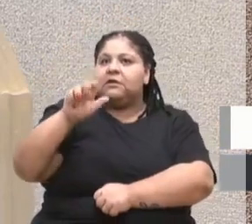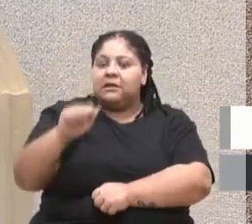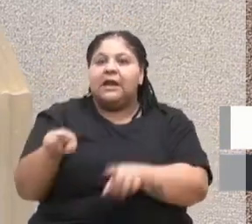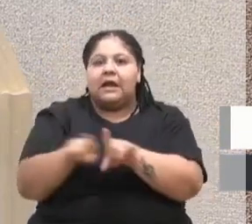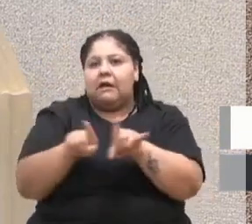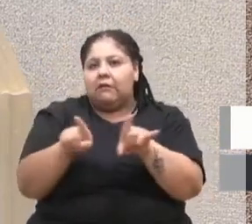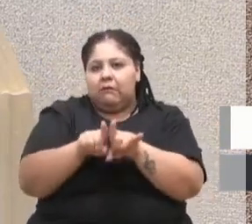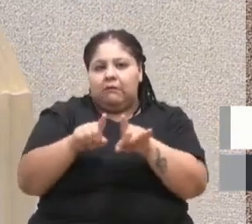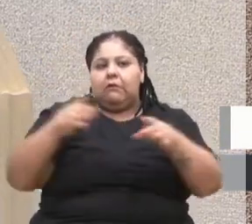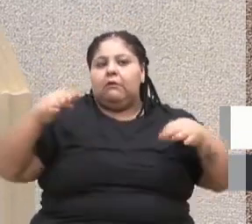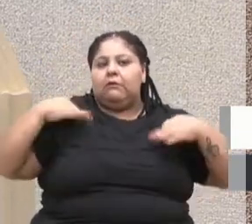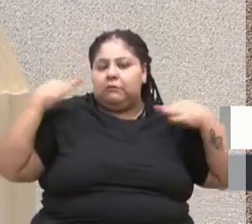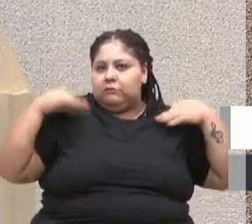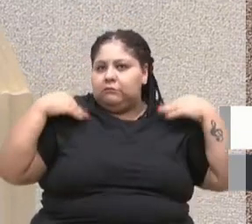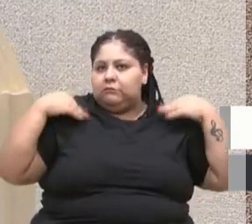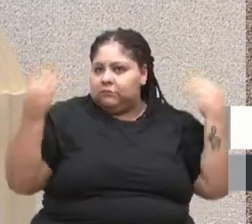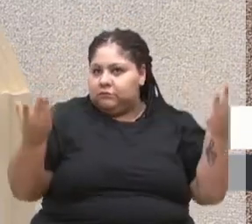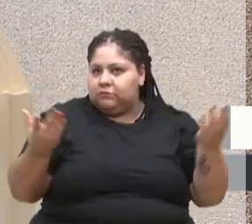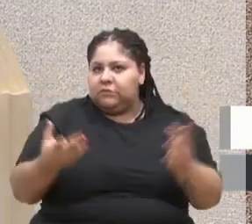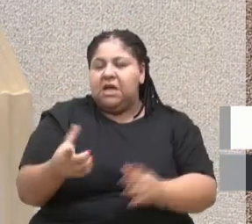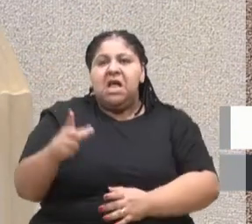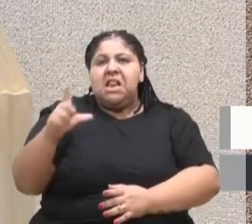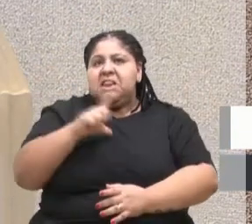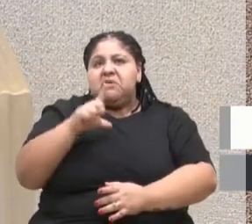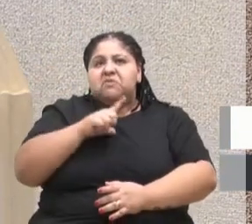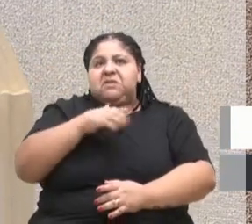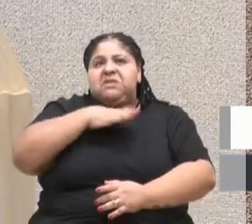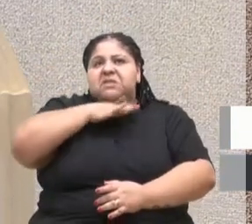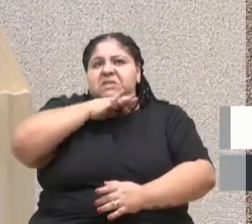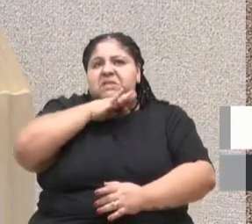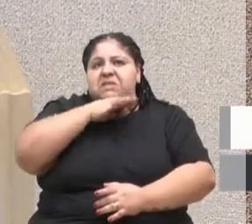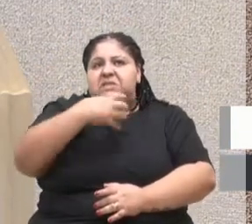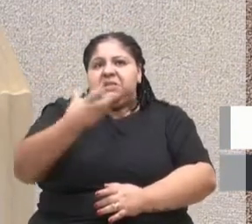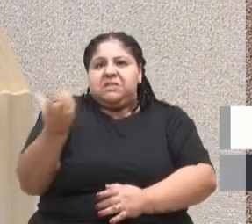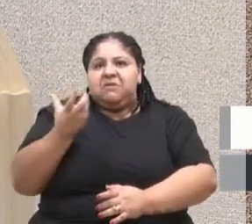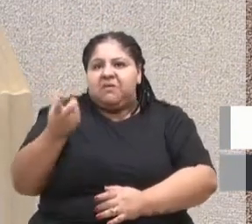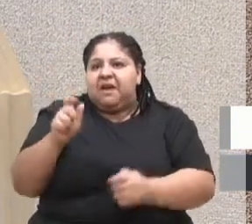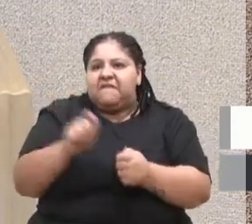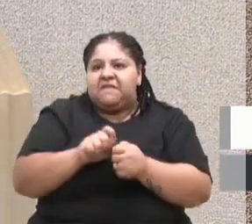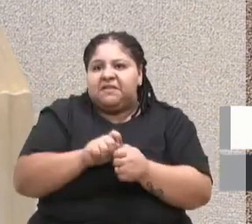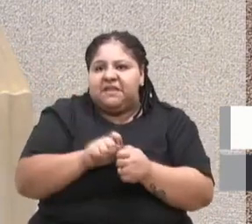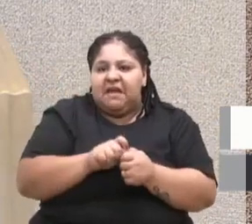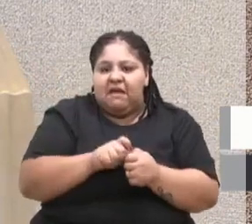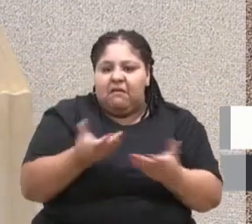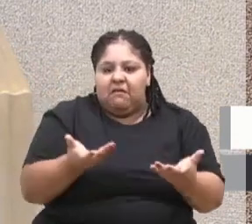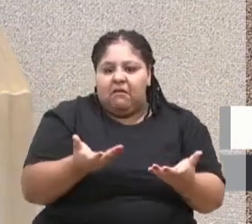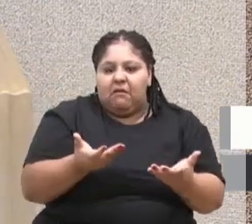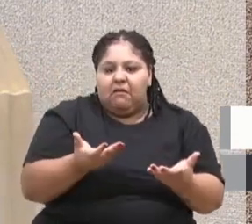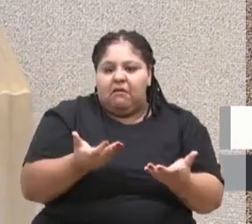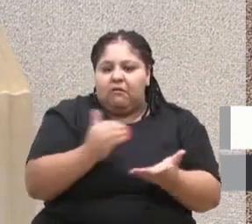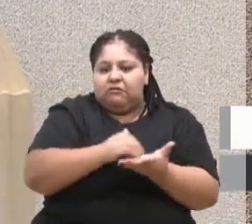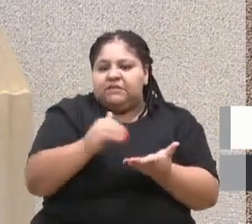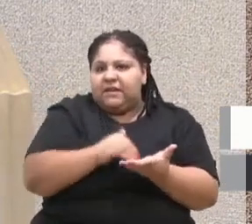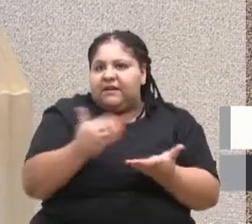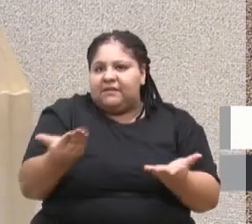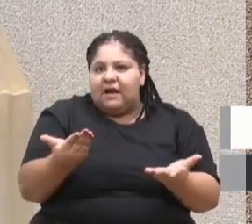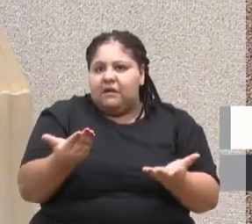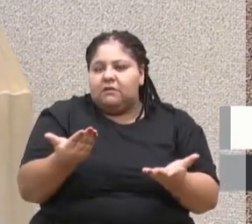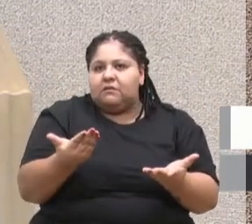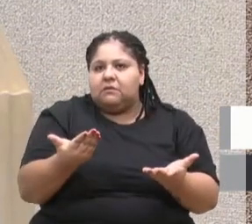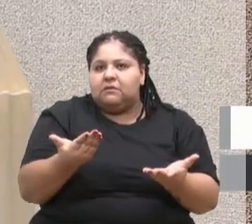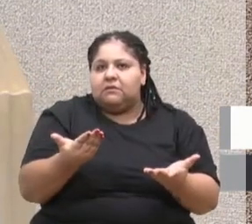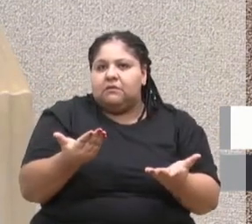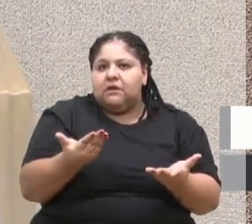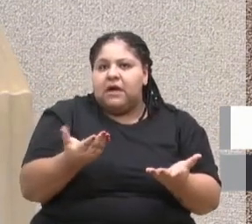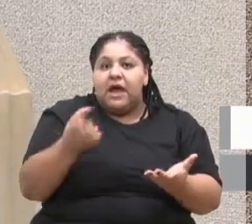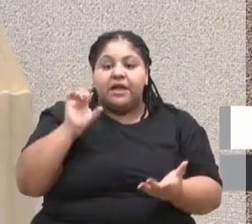difícil, né? Eu acho que nem é má vontade do secretário da Aneluz, é questão de prioridade, né? O orçamento da Secretaria de Turismo é o menor orçamento que